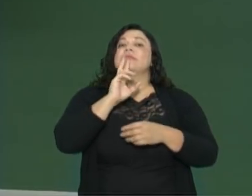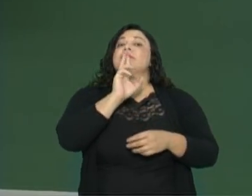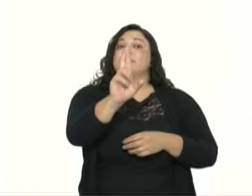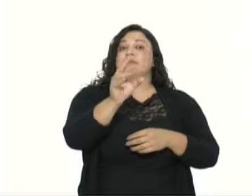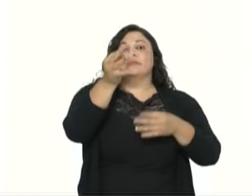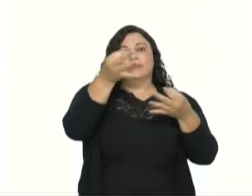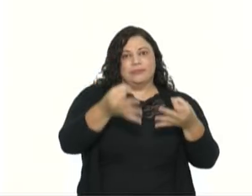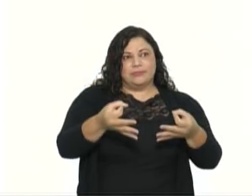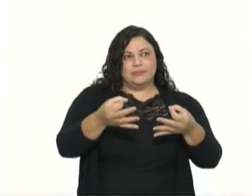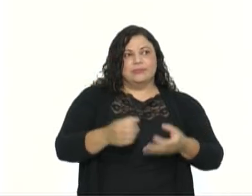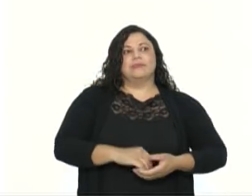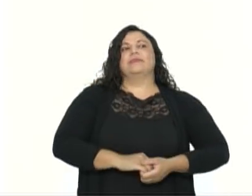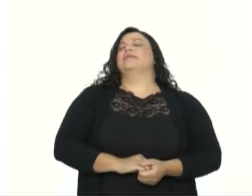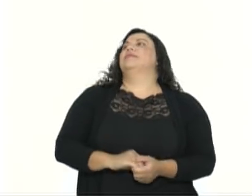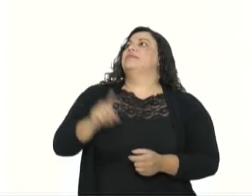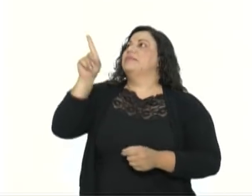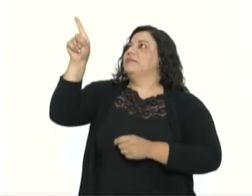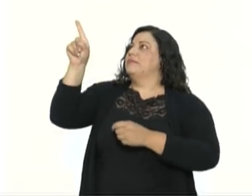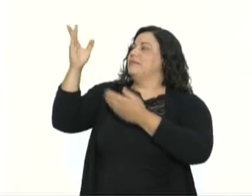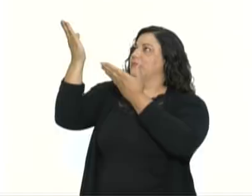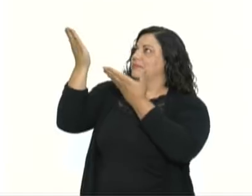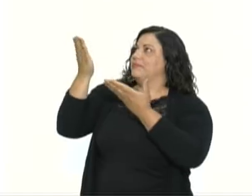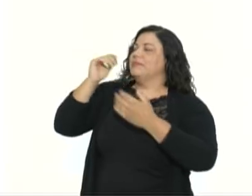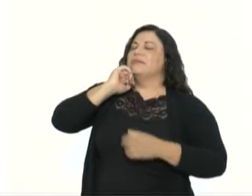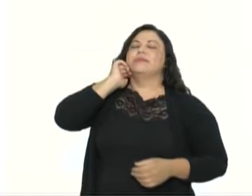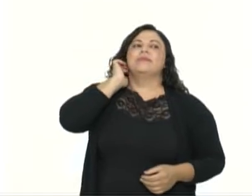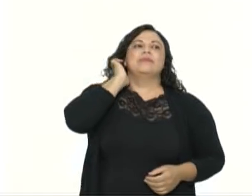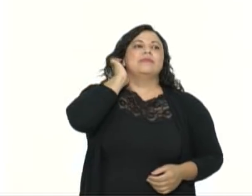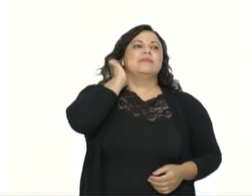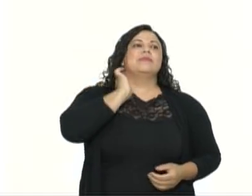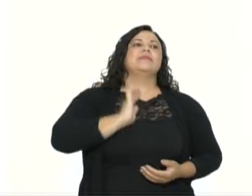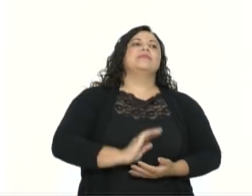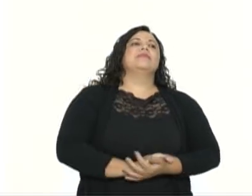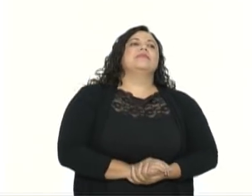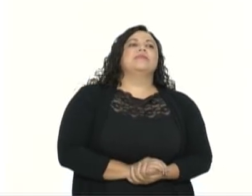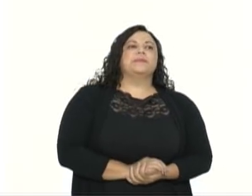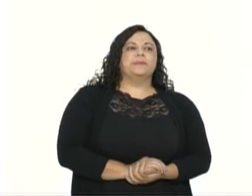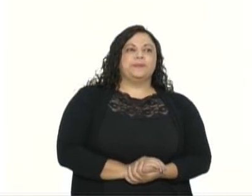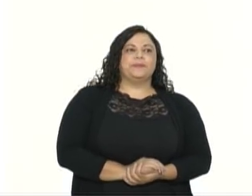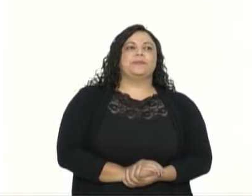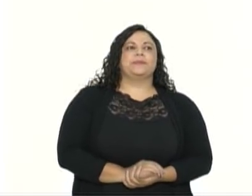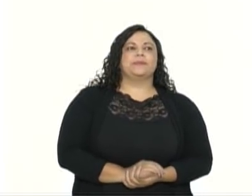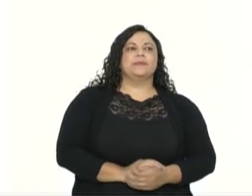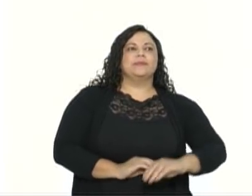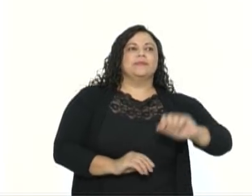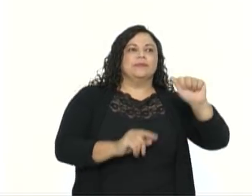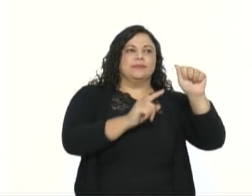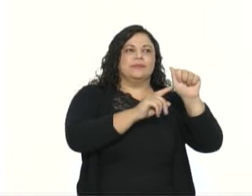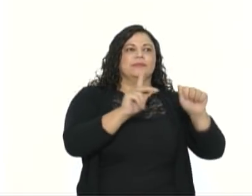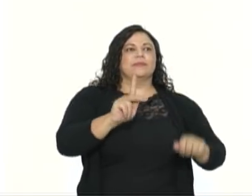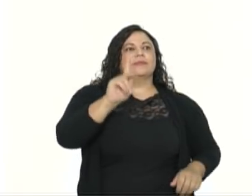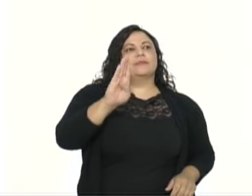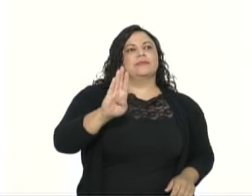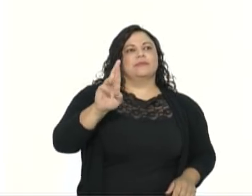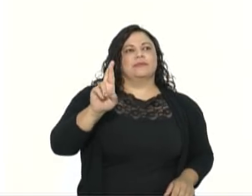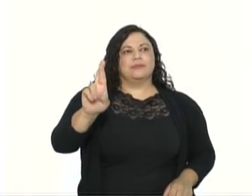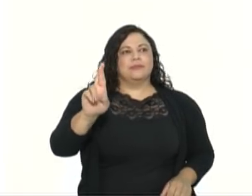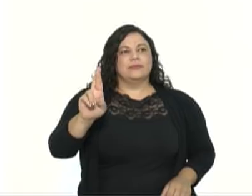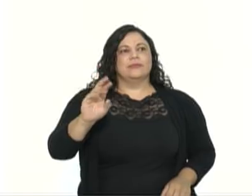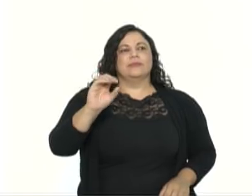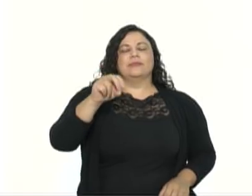ó. Brometo de potássio, iônica. Dióxido de nitrogênio, covalente. E